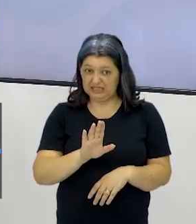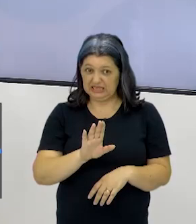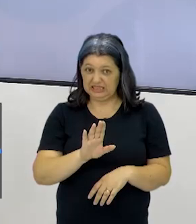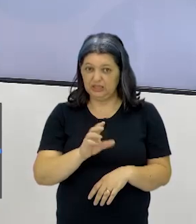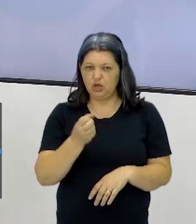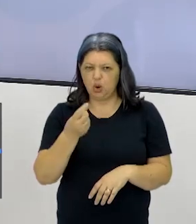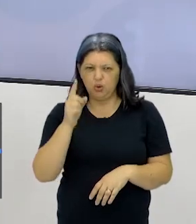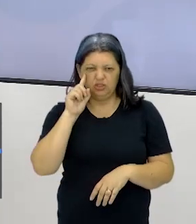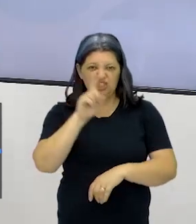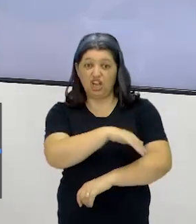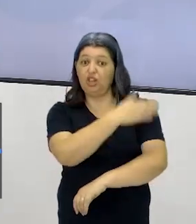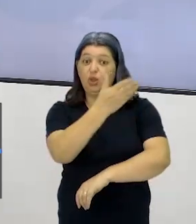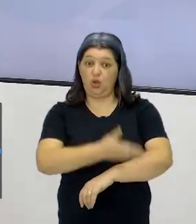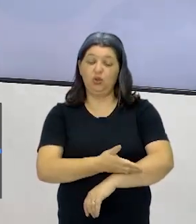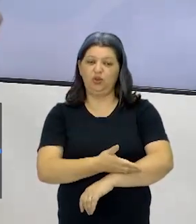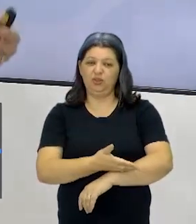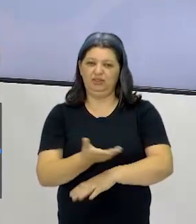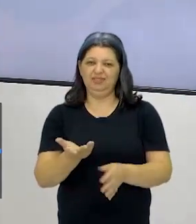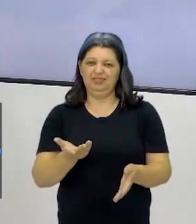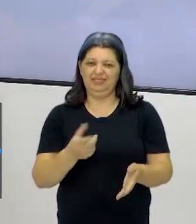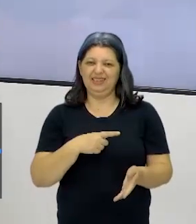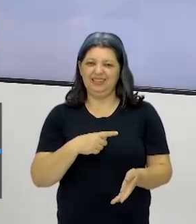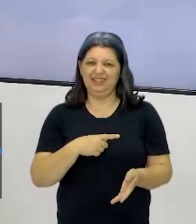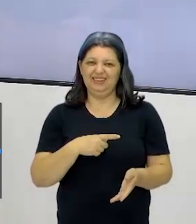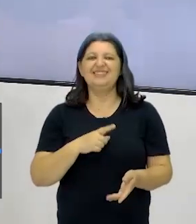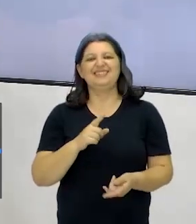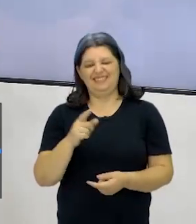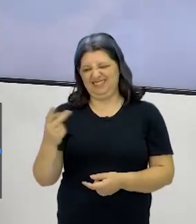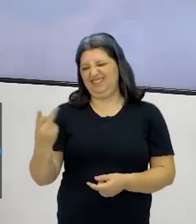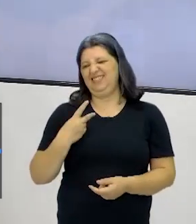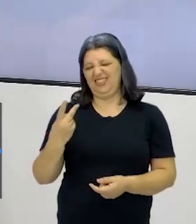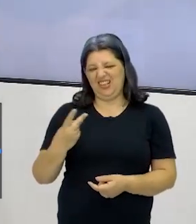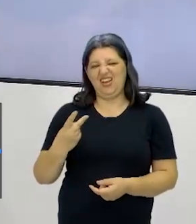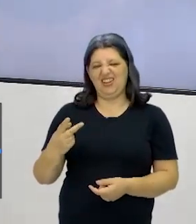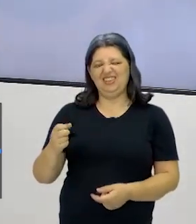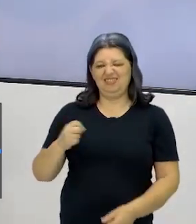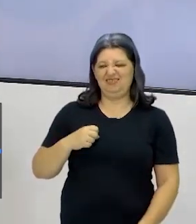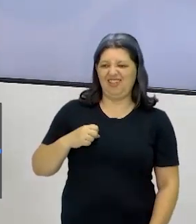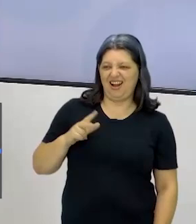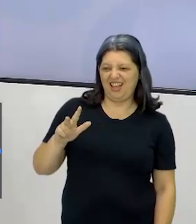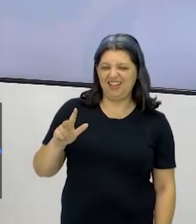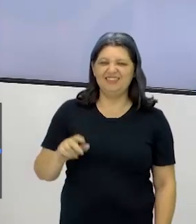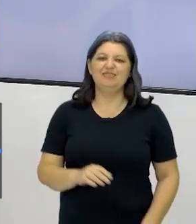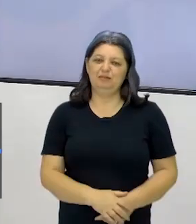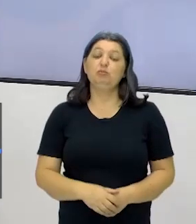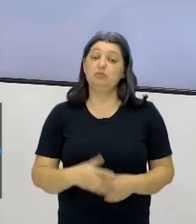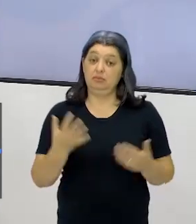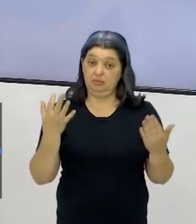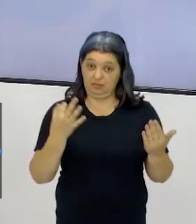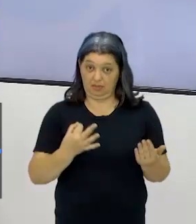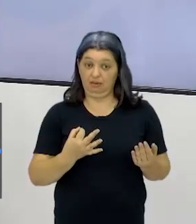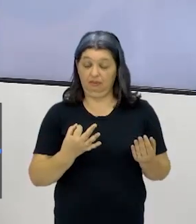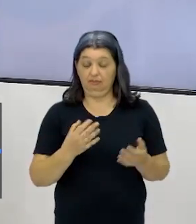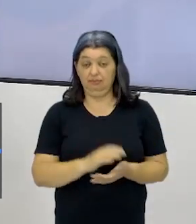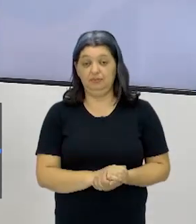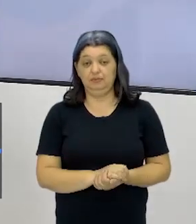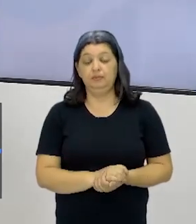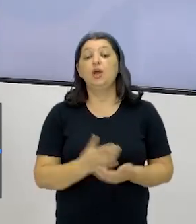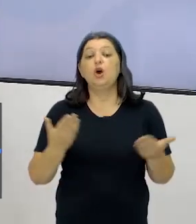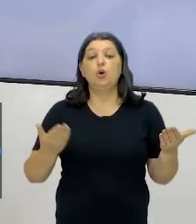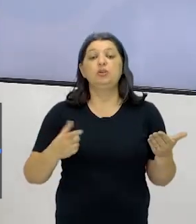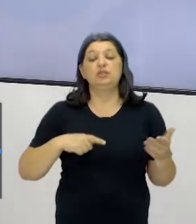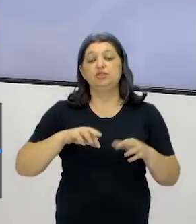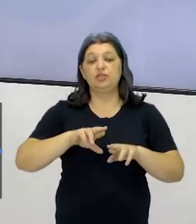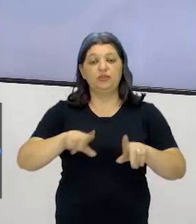todo. O dia todo. Tamo junto, amigo. Então, é nós. Tamo junto. Nós, tá ligado? Então, assim, de maneira séria. Eu acho que hoje tem uma diferença.